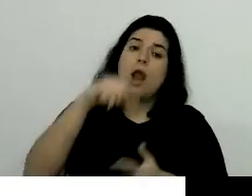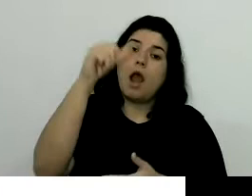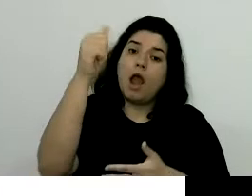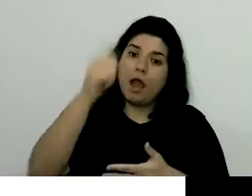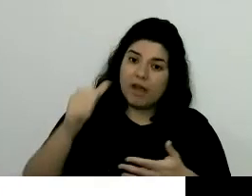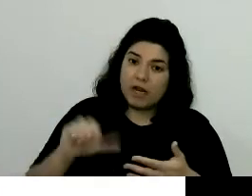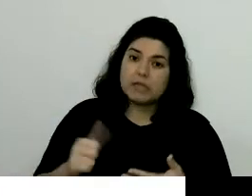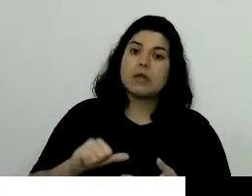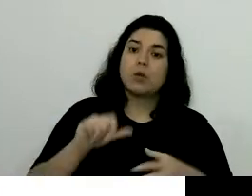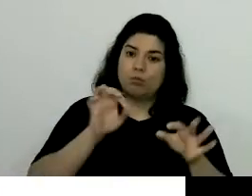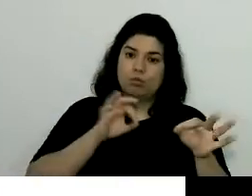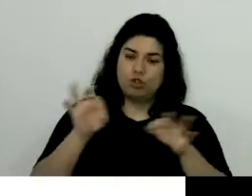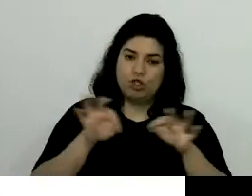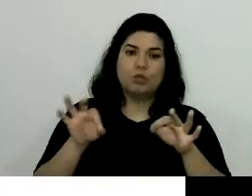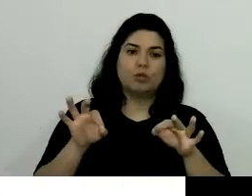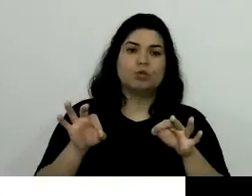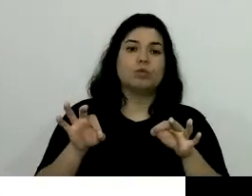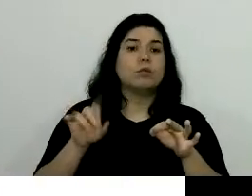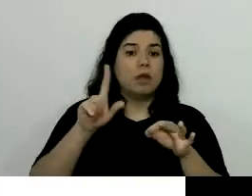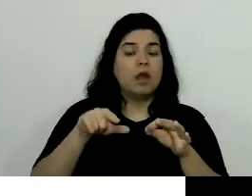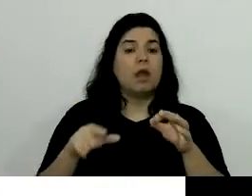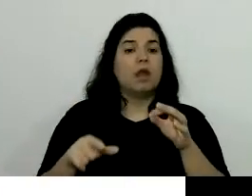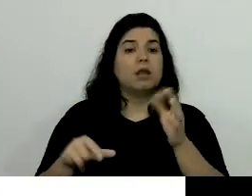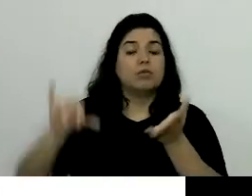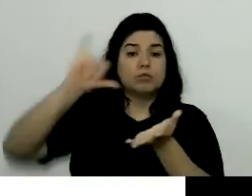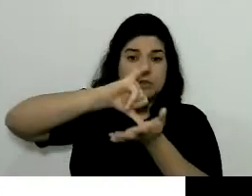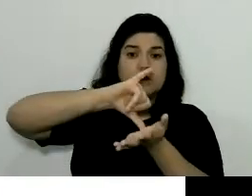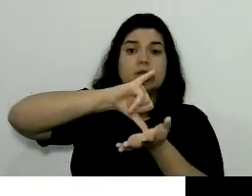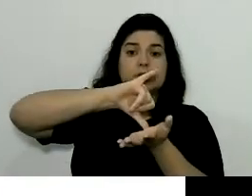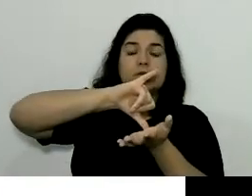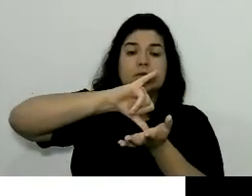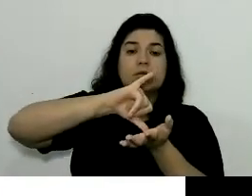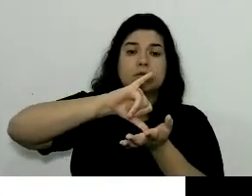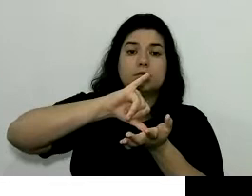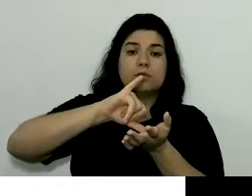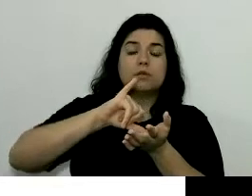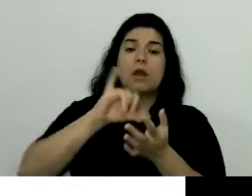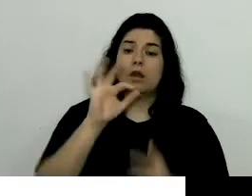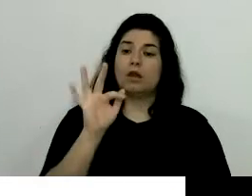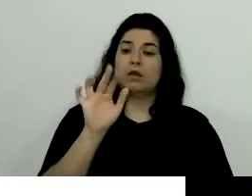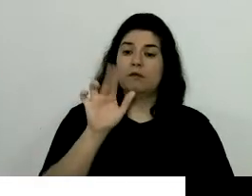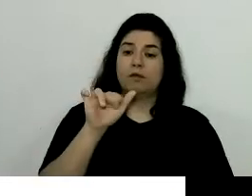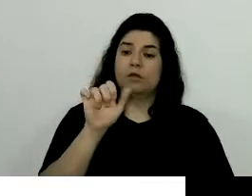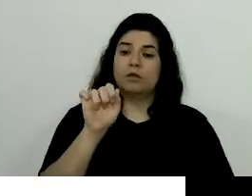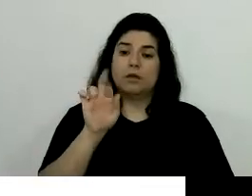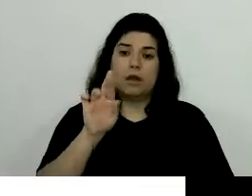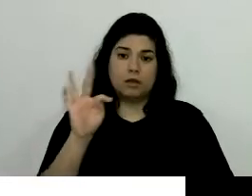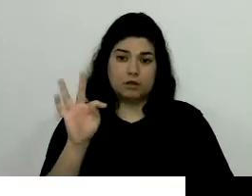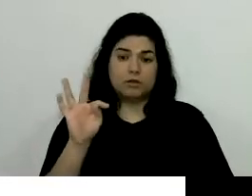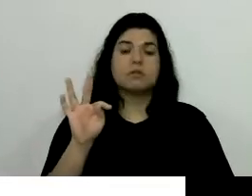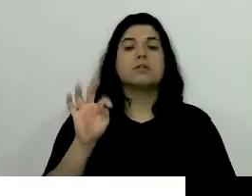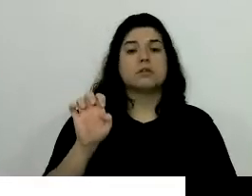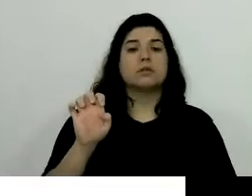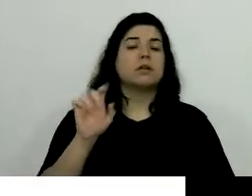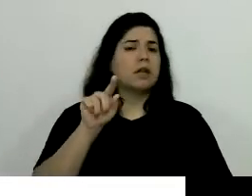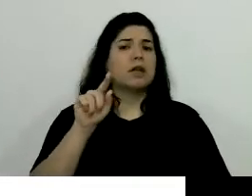projeto. E era a equipe do Centro de Conservação e Preservação da FUNARTE. A equipe nos